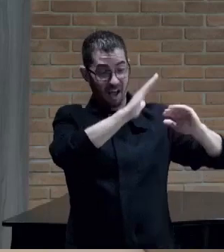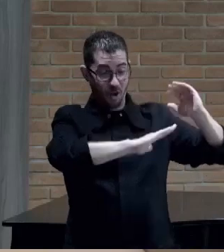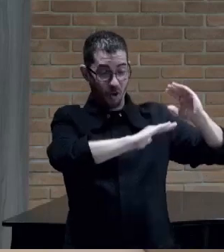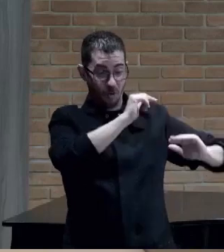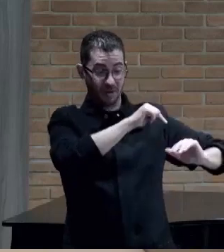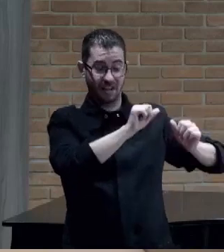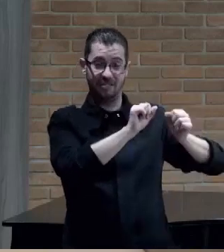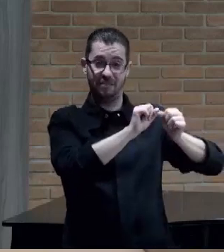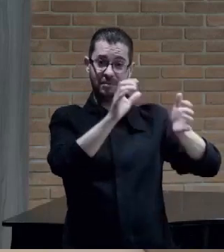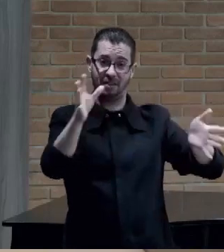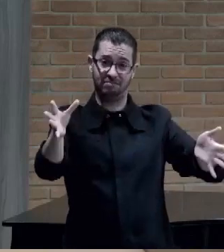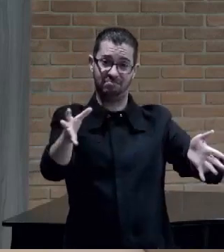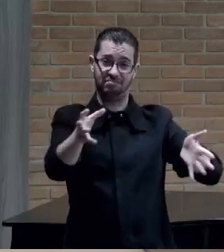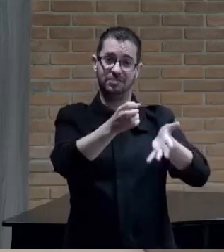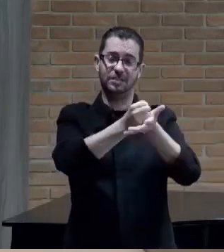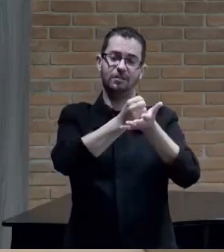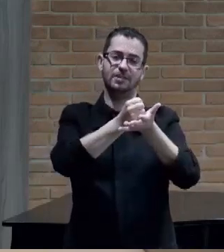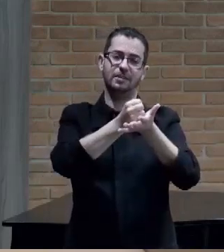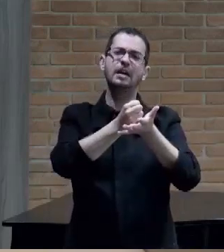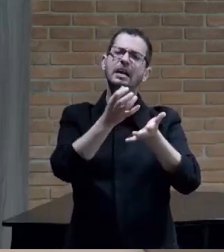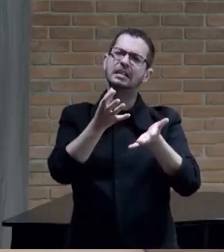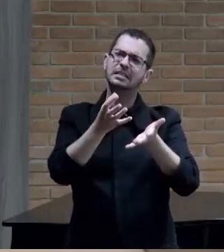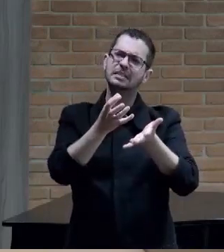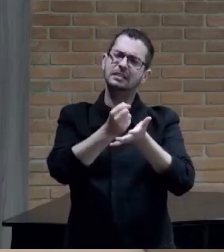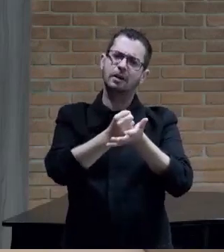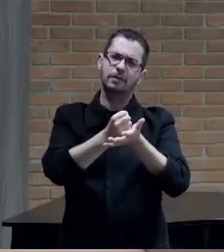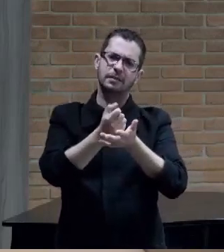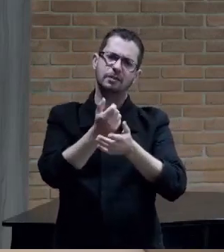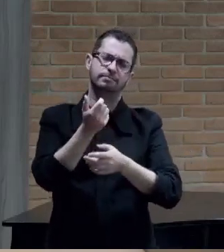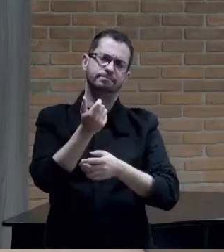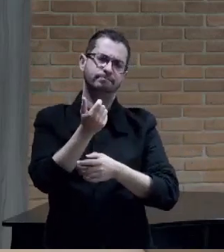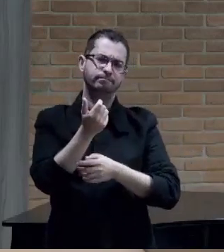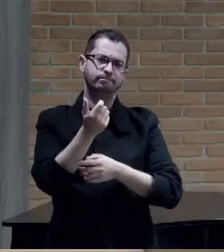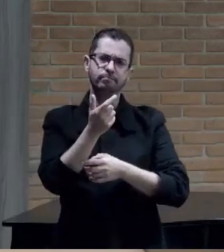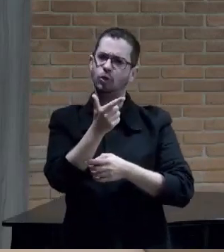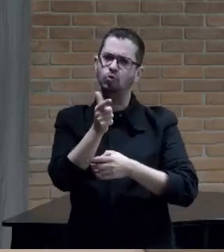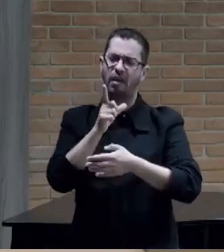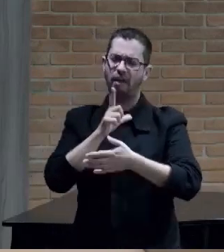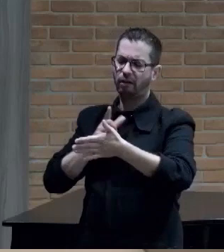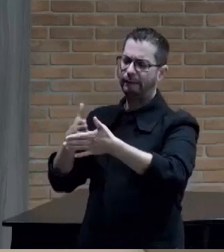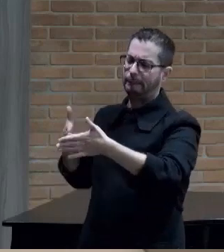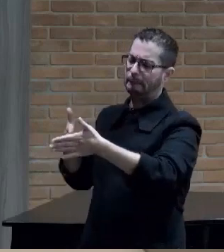fé. Salvação também não tem qualquer tipo de barreira